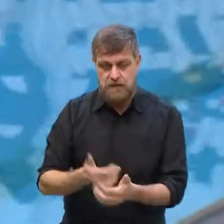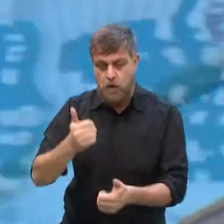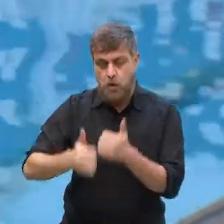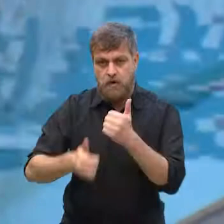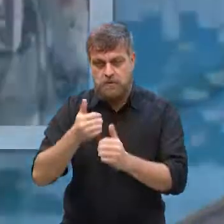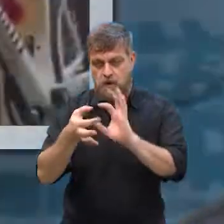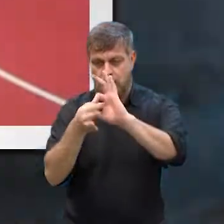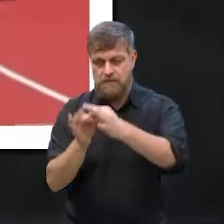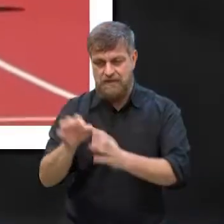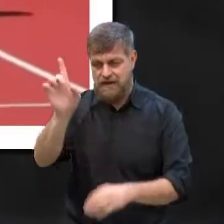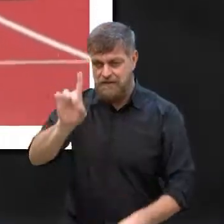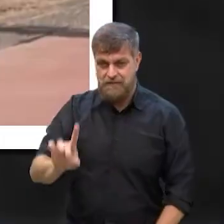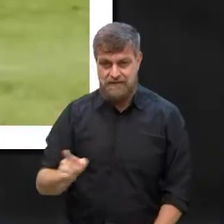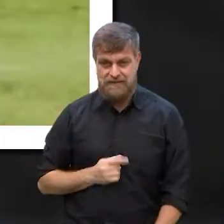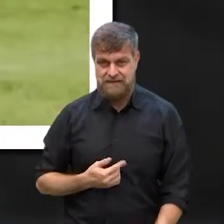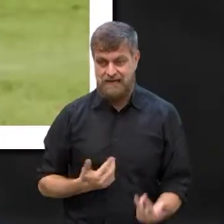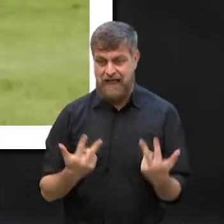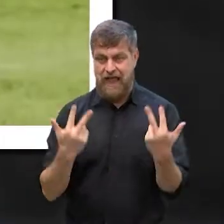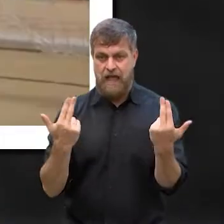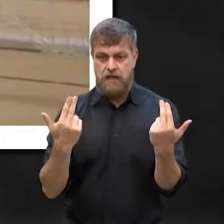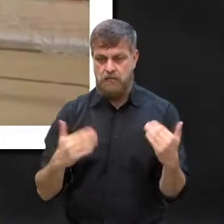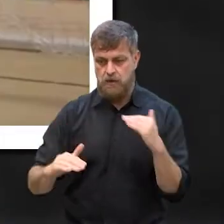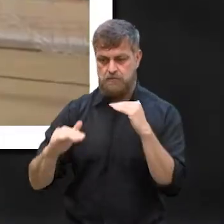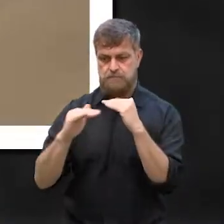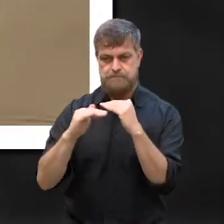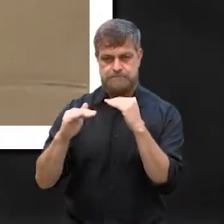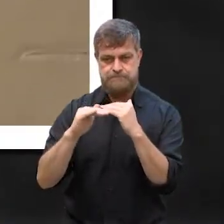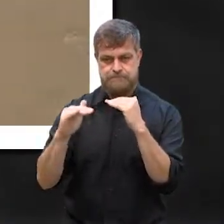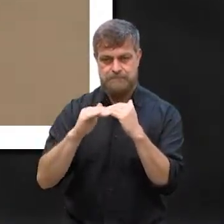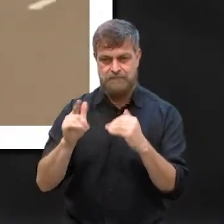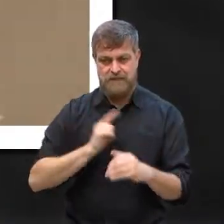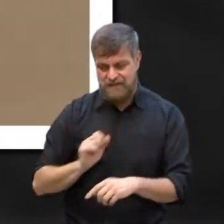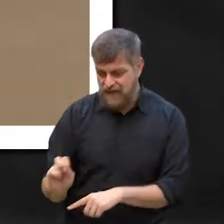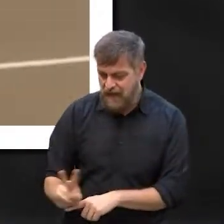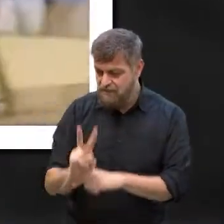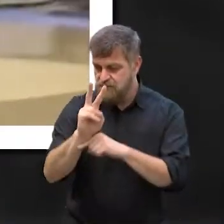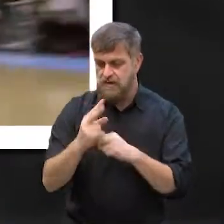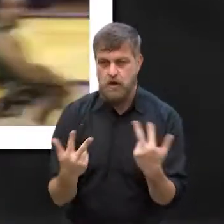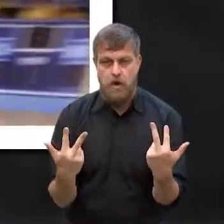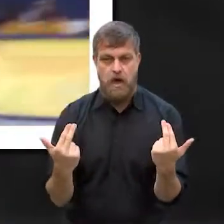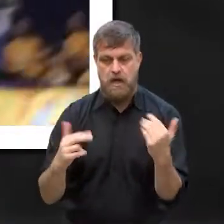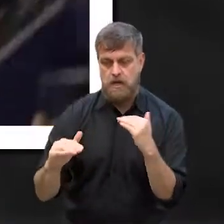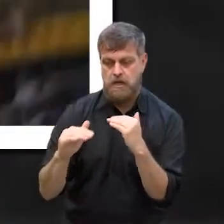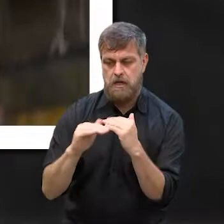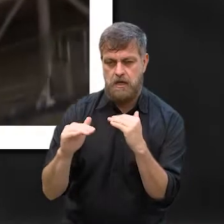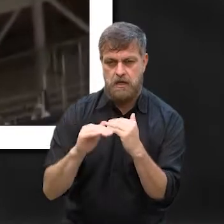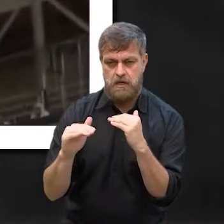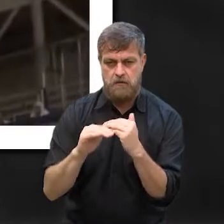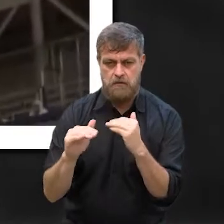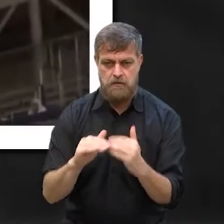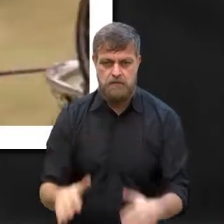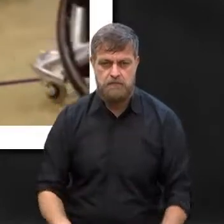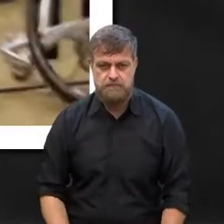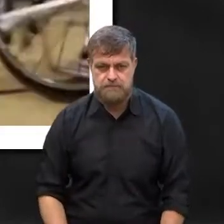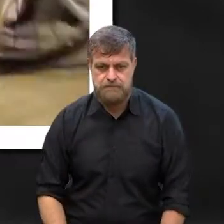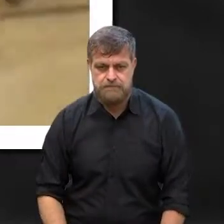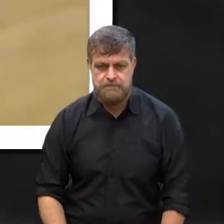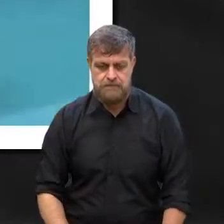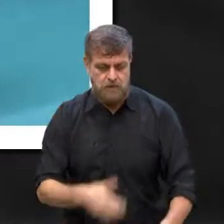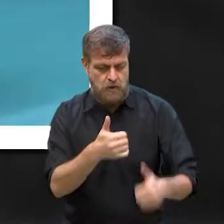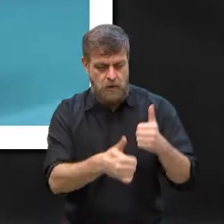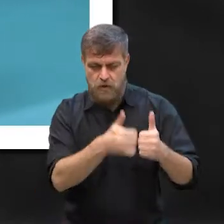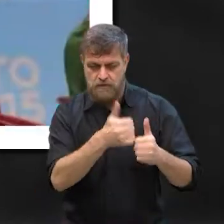ser visto como é o esporte olímpico no nosso país, né? Ser valorizado como é o esporte olímpico no país. E